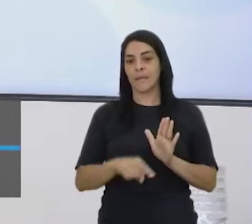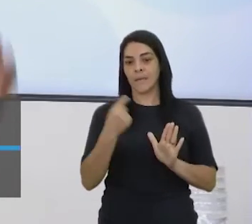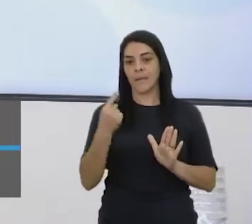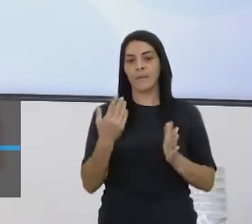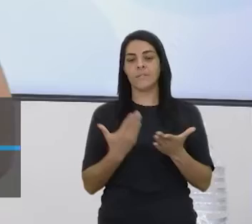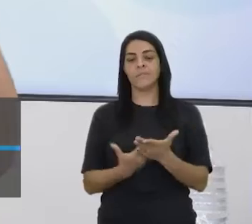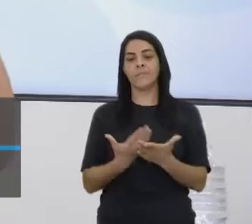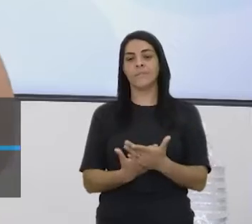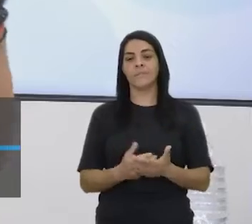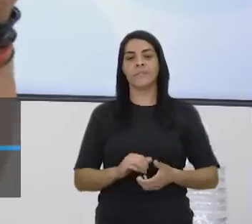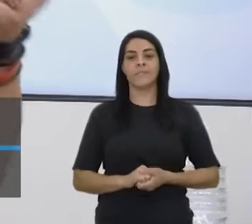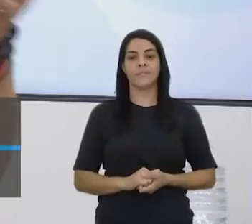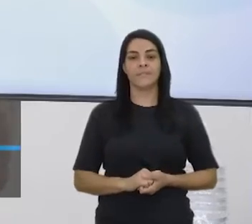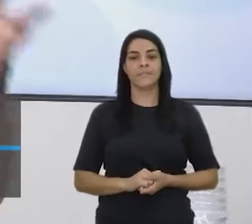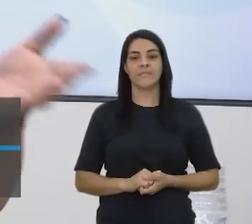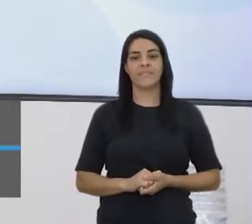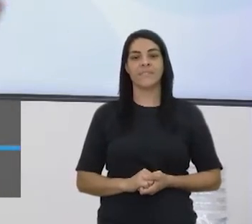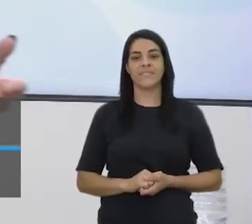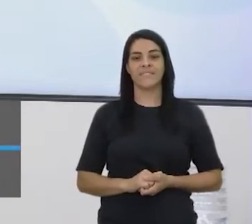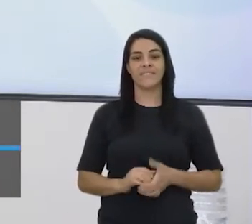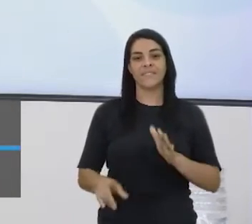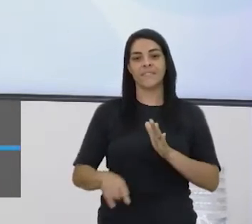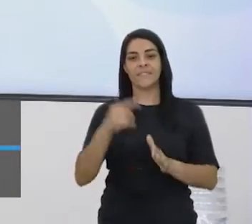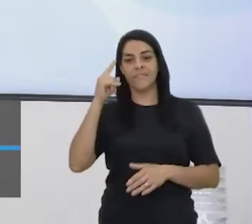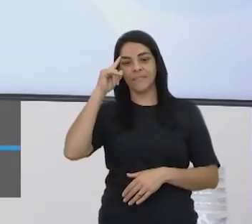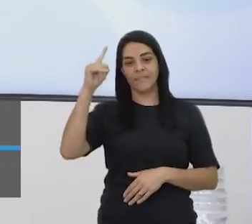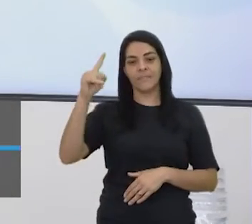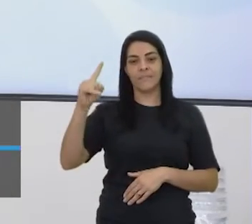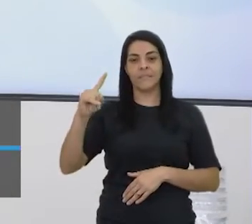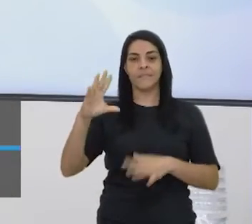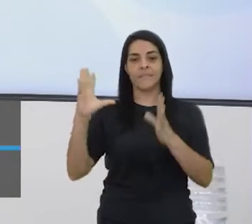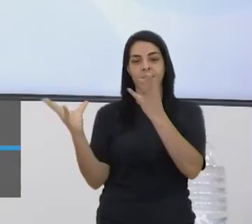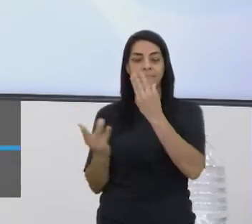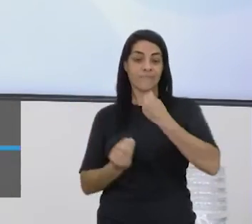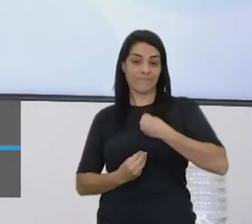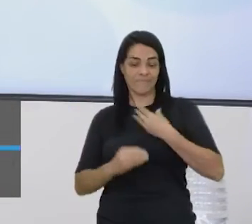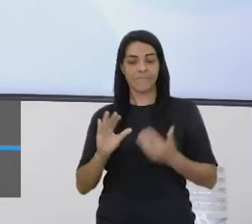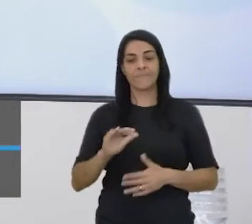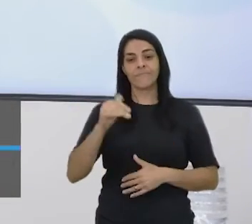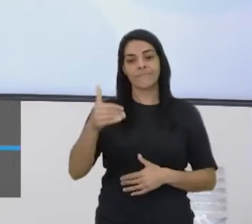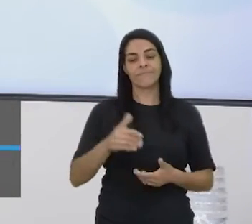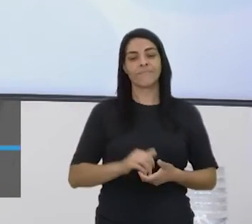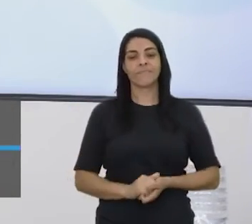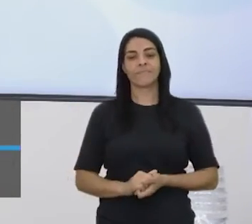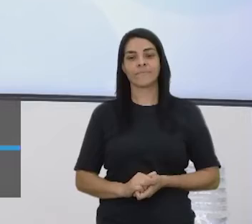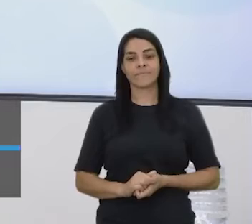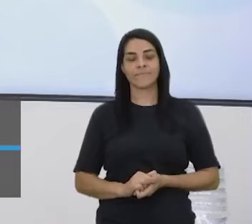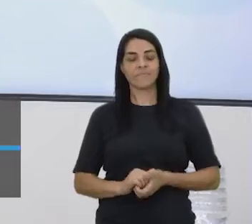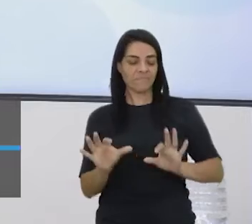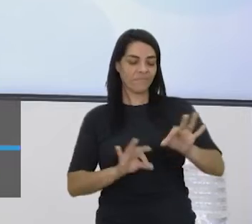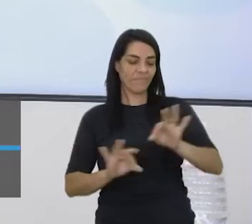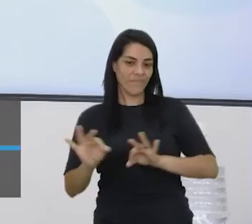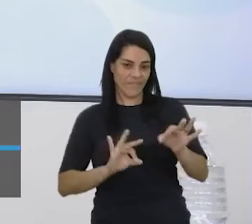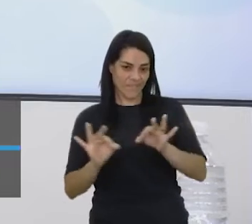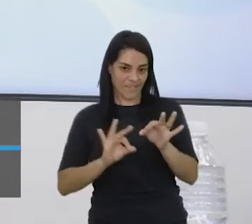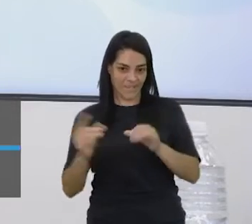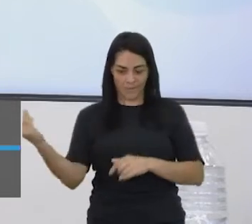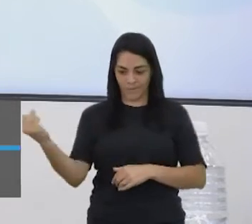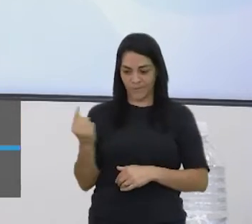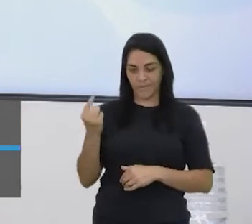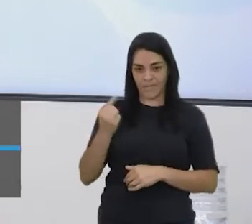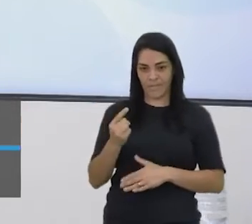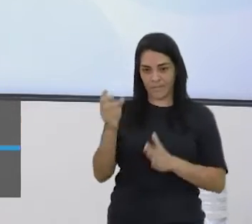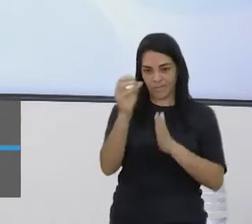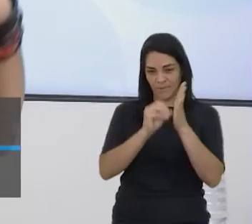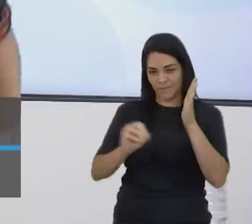né primeiro dia acolhimento e quando eu tava me preparando para vir para cá porque é isso